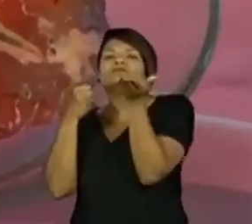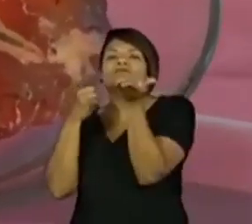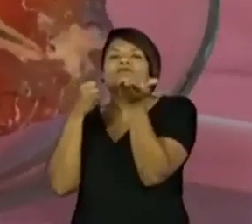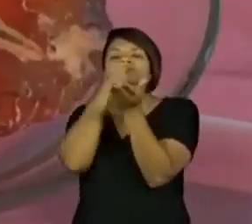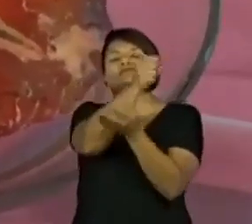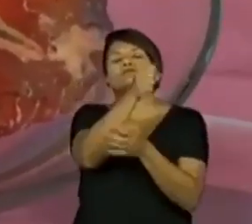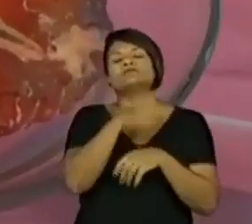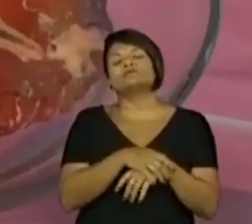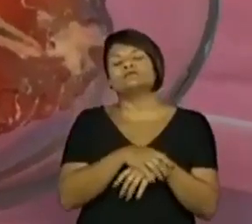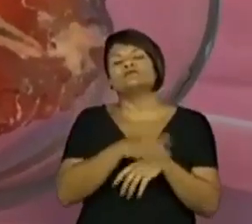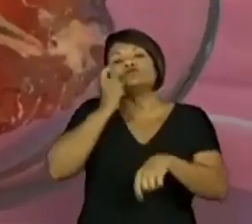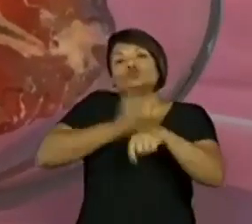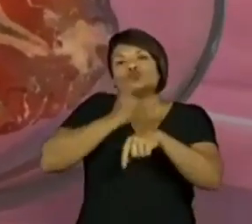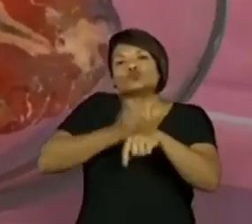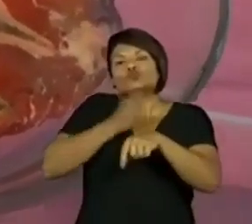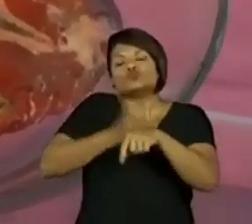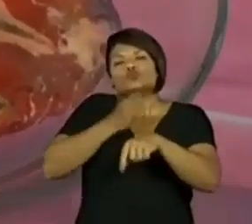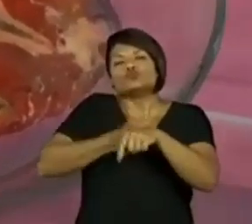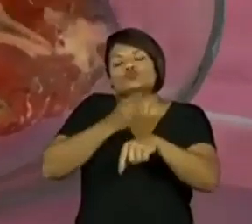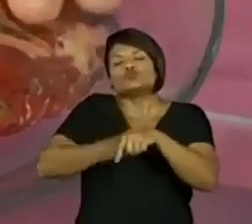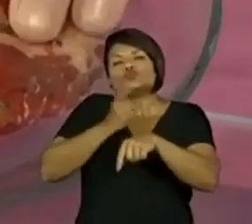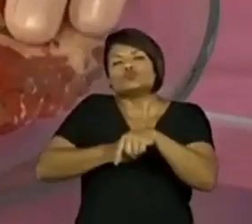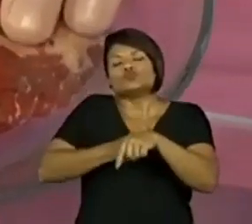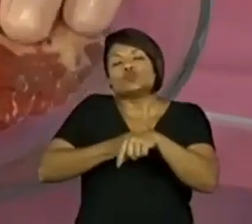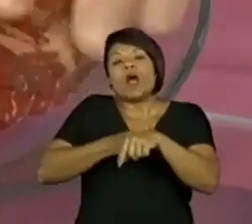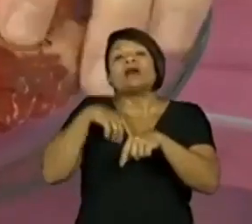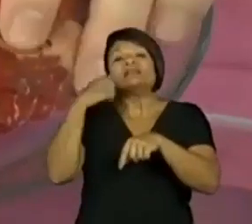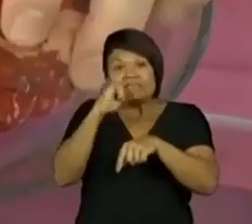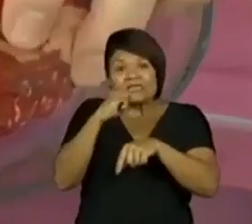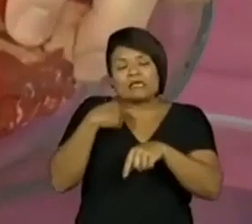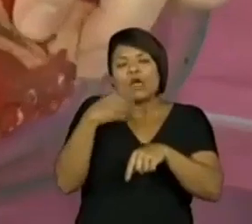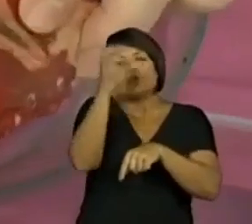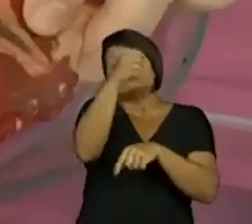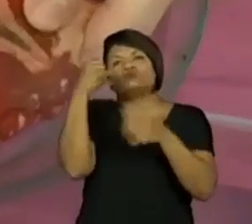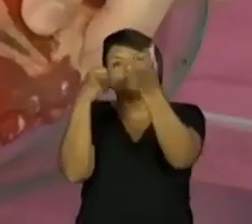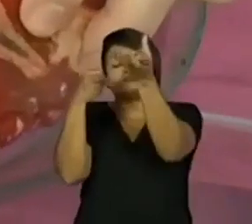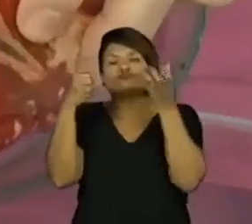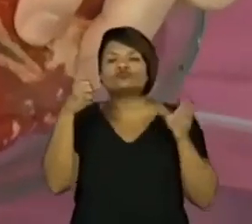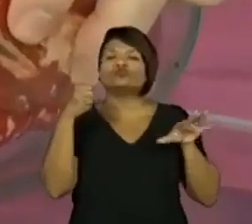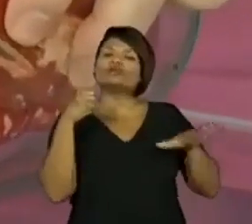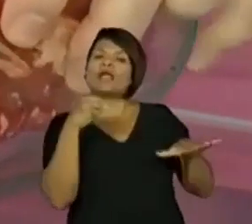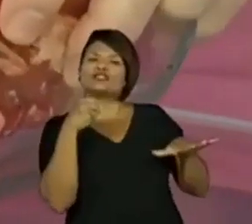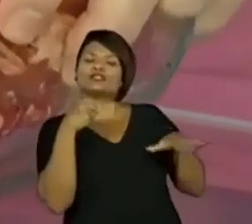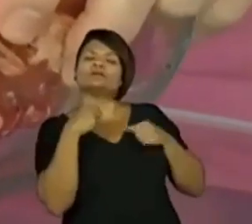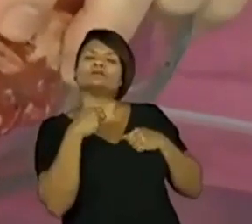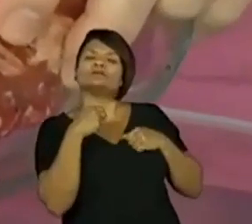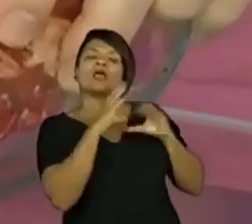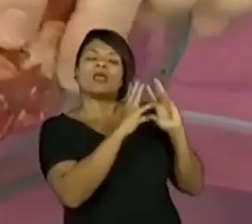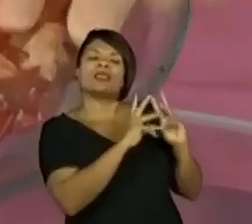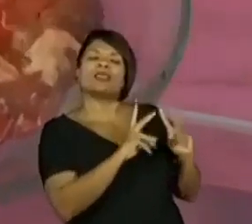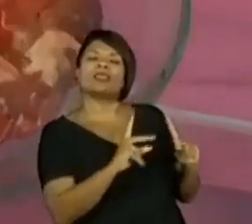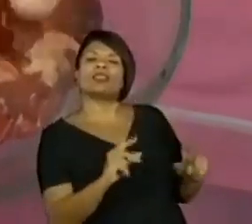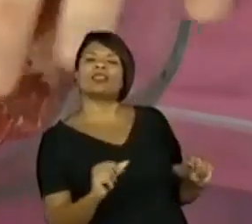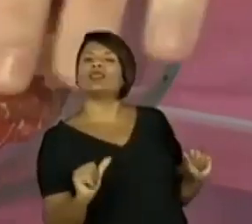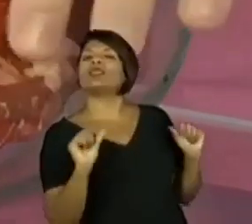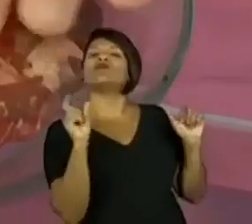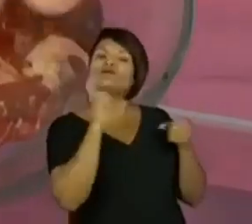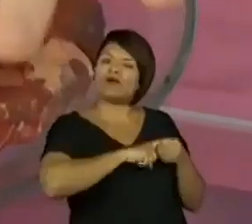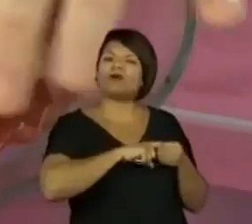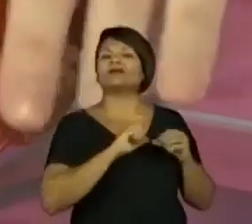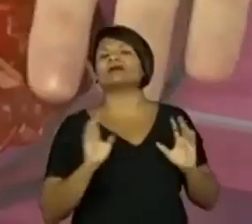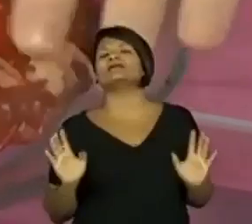consistência, mas essa carne congelada pode voltar ao estado original descongelada.